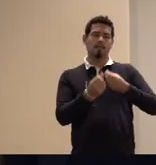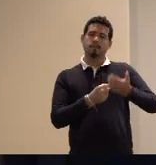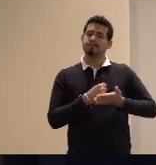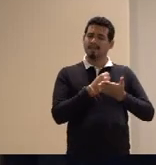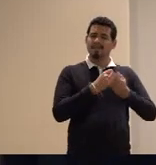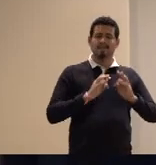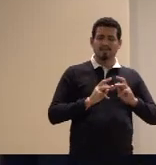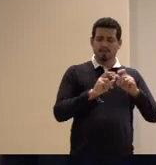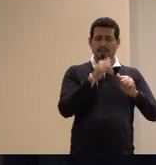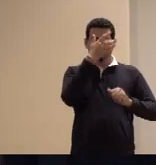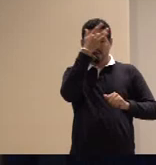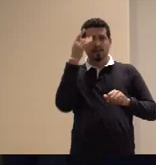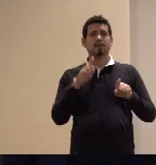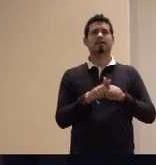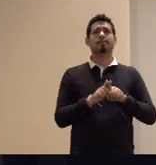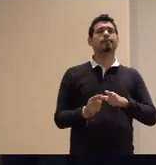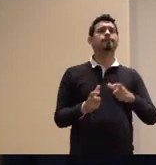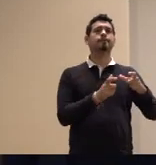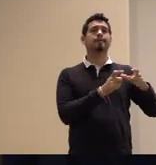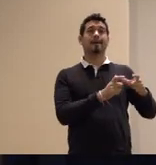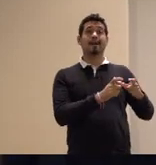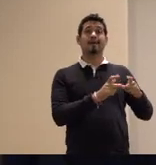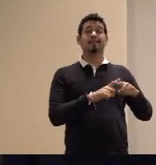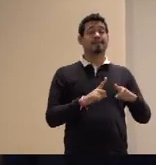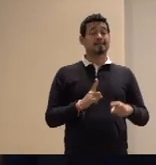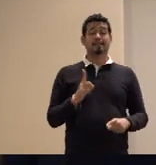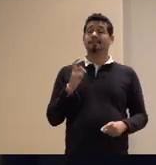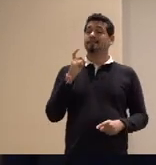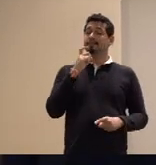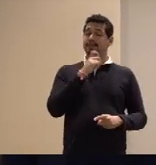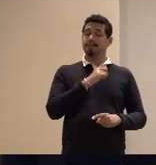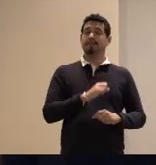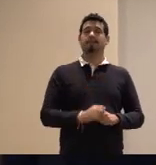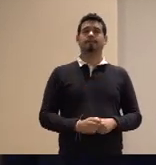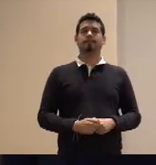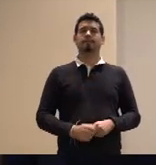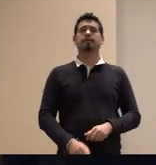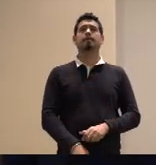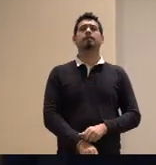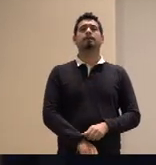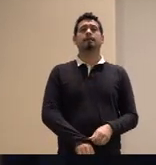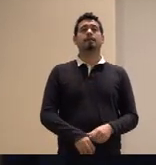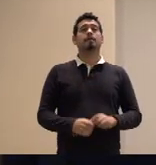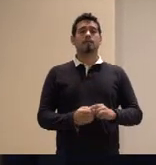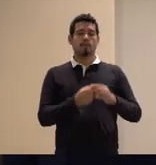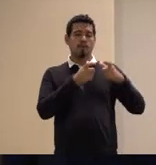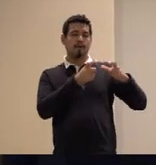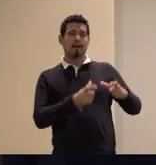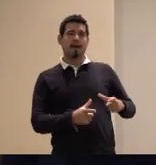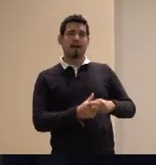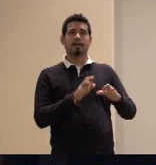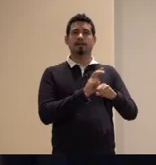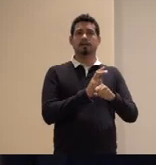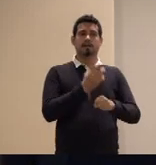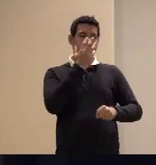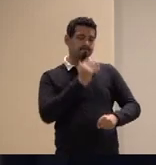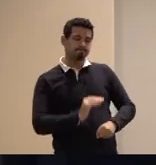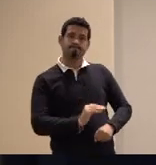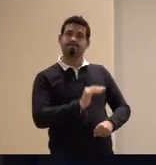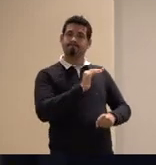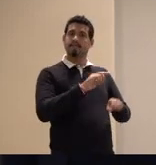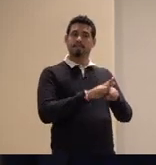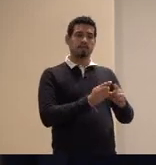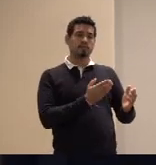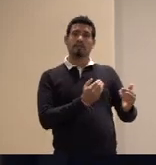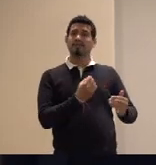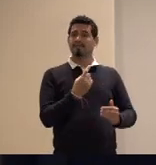os públicos num local só, mas como é difícil ter uma casa que atenda um bebezinho e um adolescente de 17